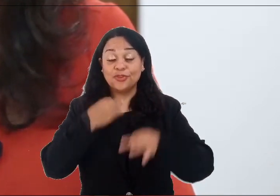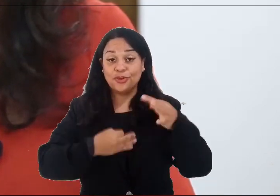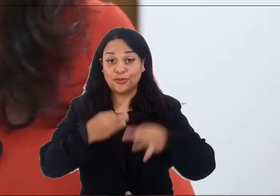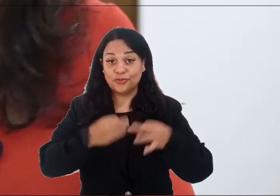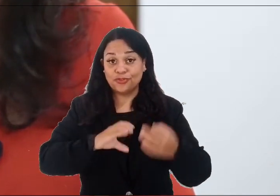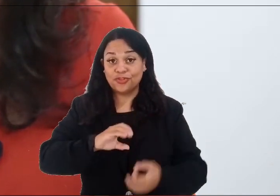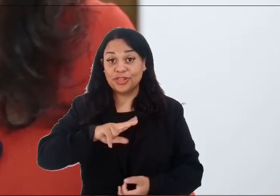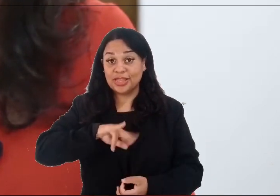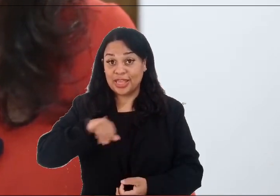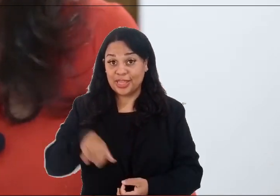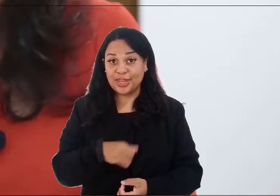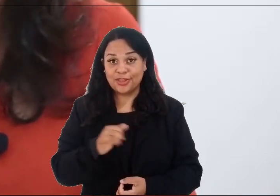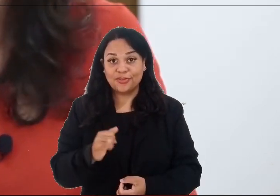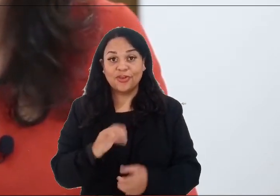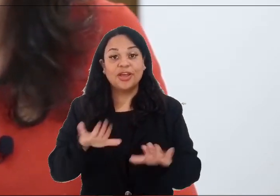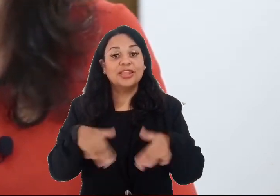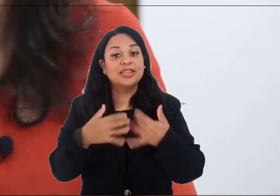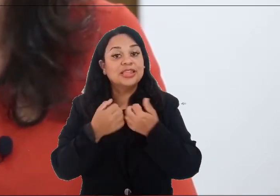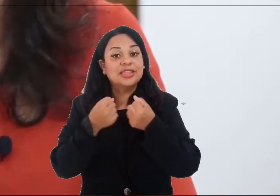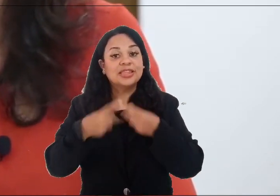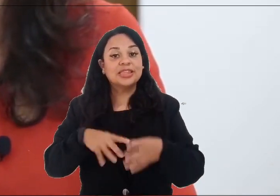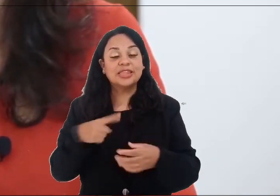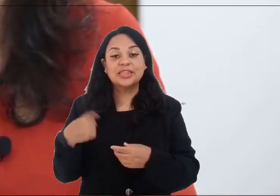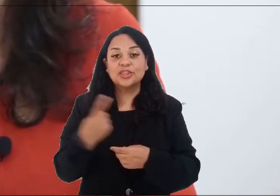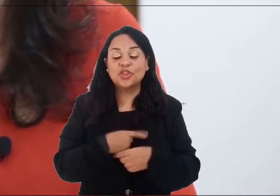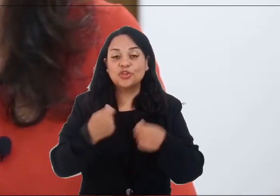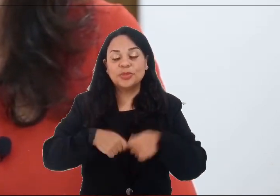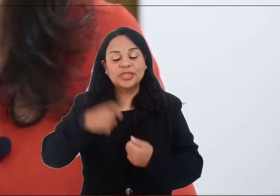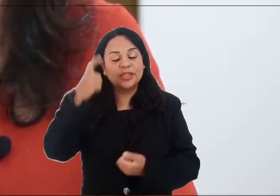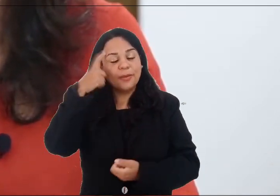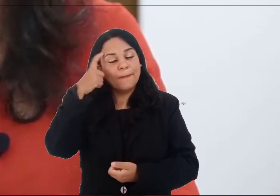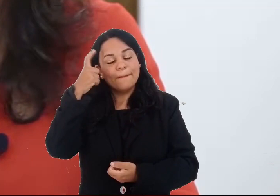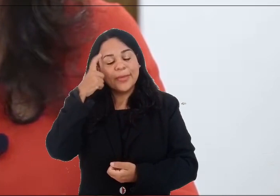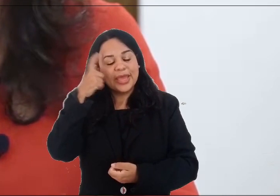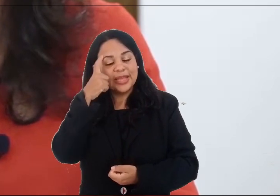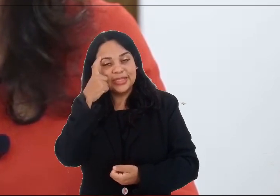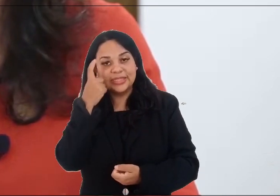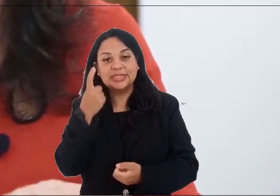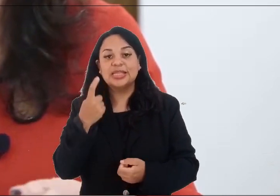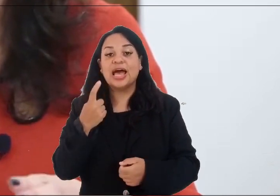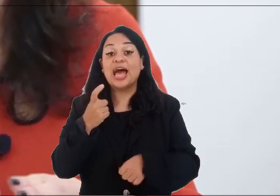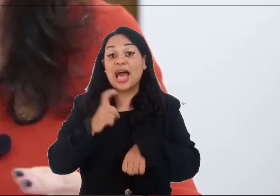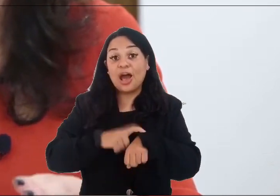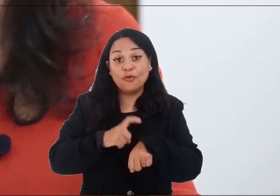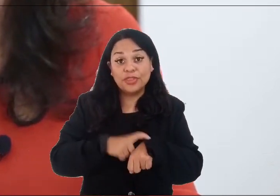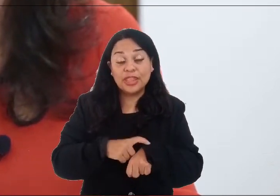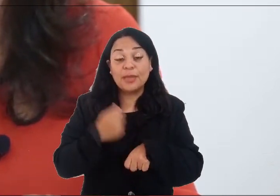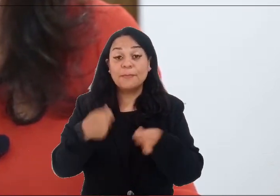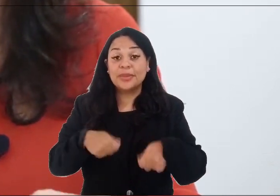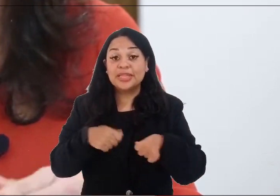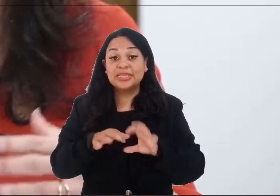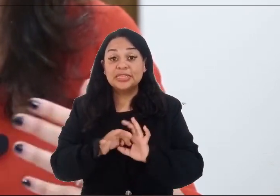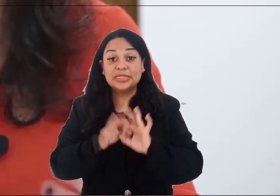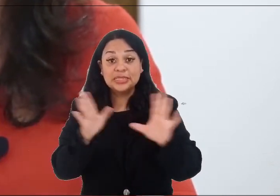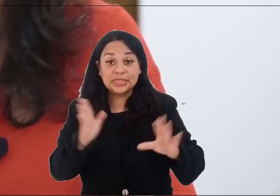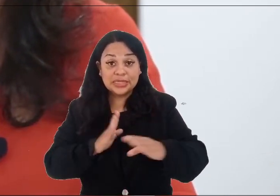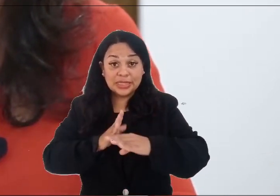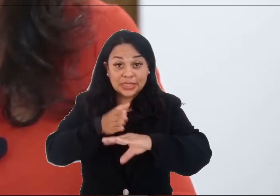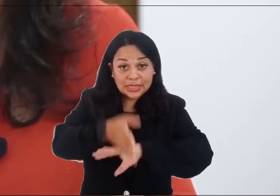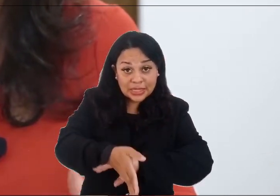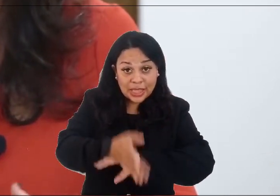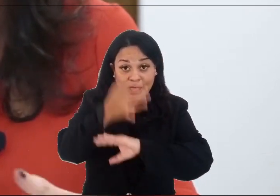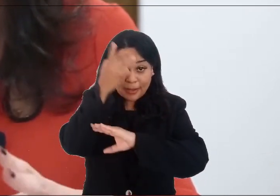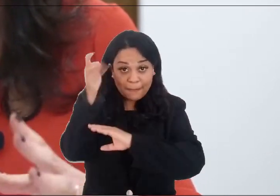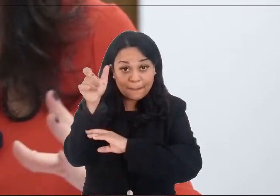em Números do CNJ. Em outras palavras, nós precisamos pensar que ao mesmo tempo que precisamos permitir que as pessoas ingressem